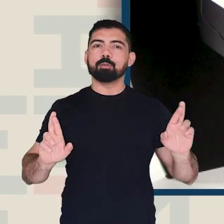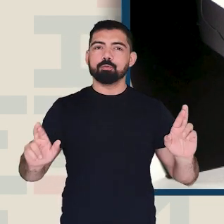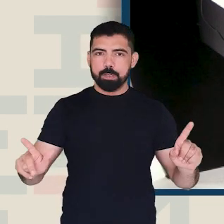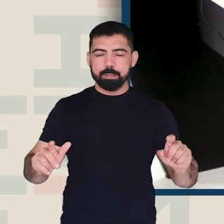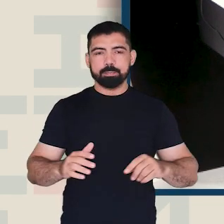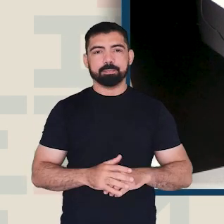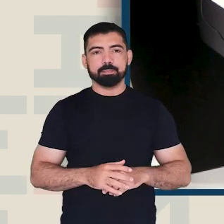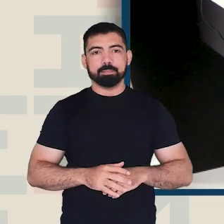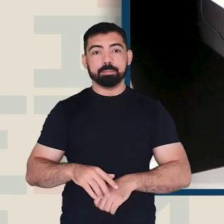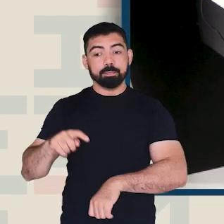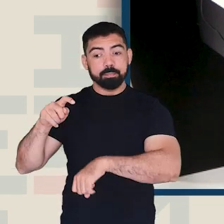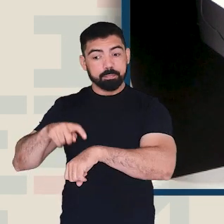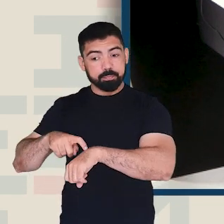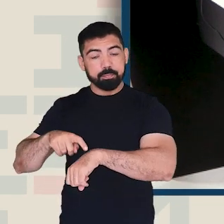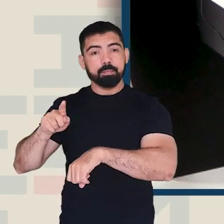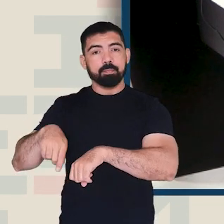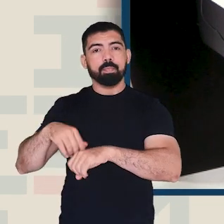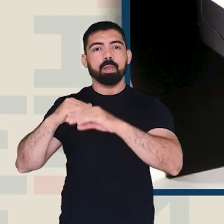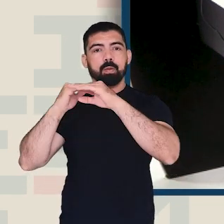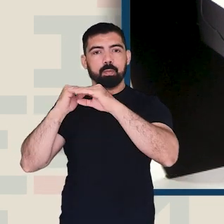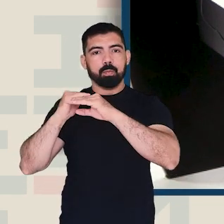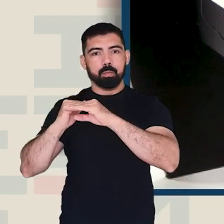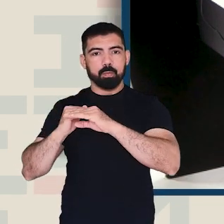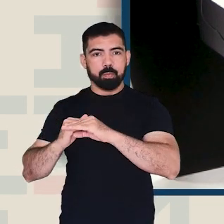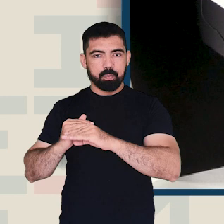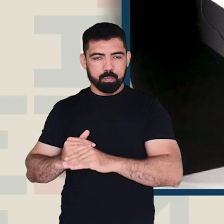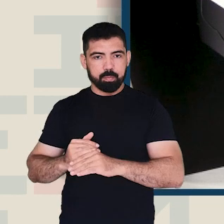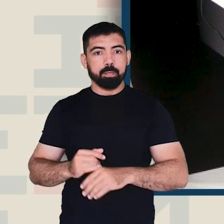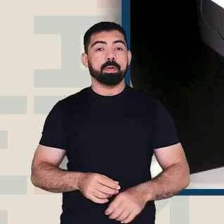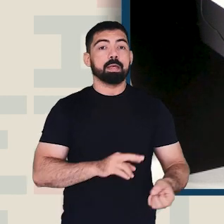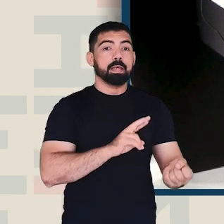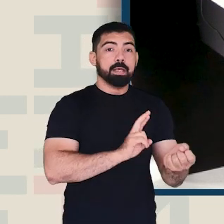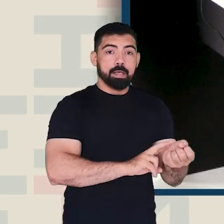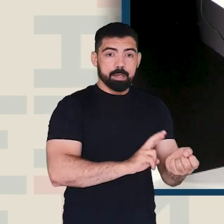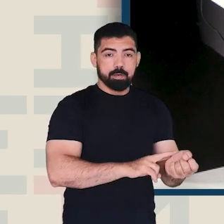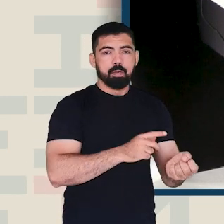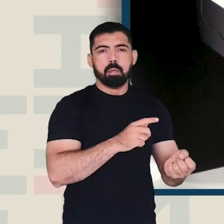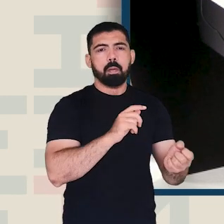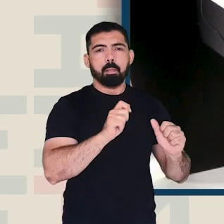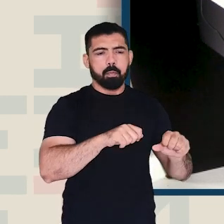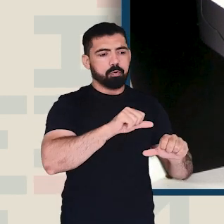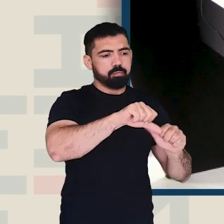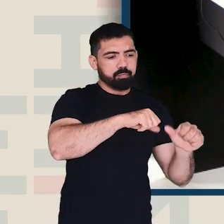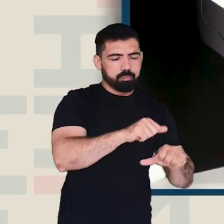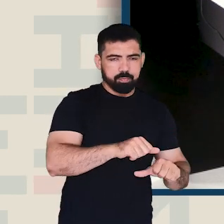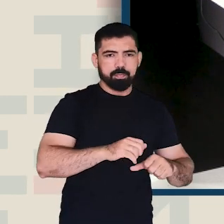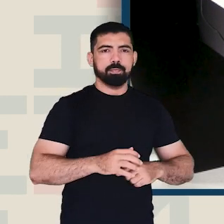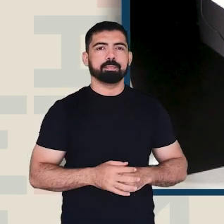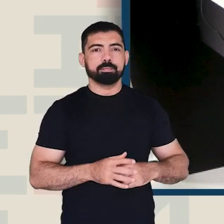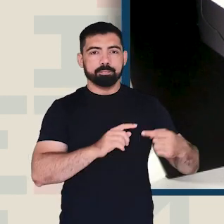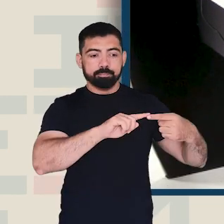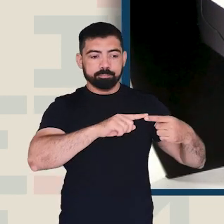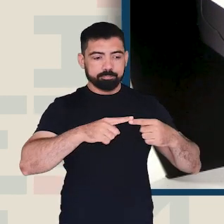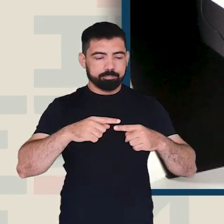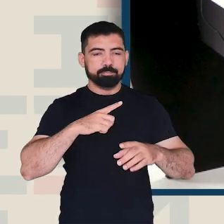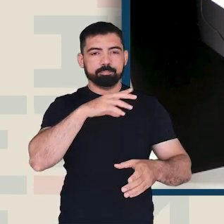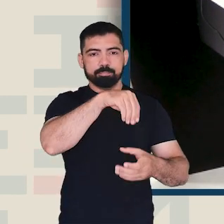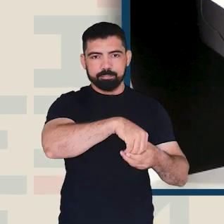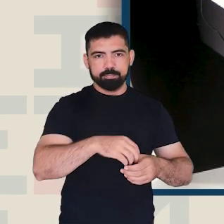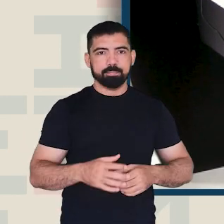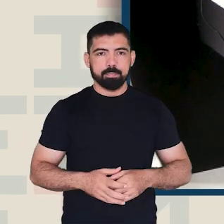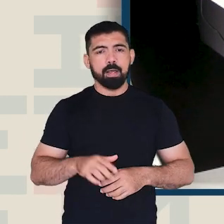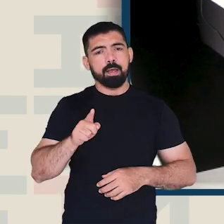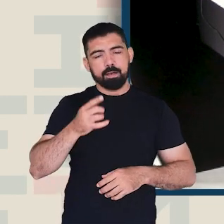Para ser tempo, ele tem que ver impulso, todos com durações iguais. Para ser ritmo, ele precisa ter durações iguais, precisa combinar. É